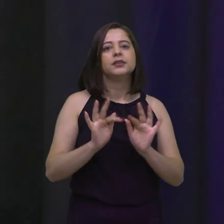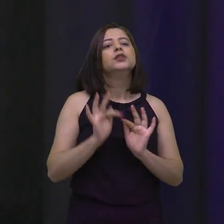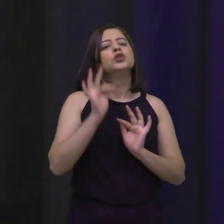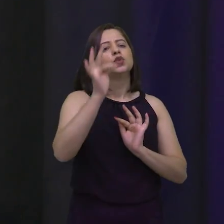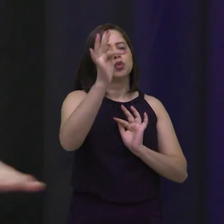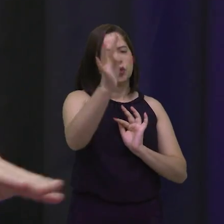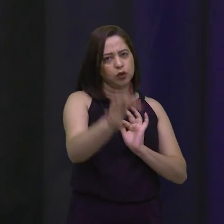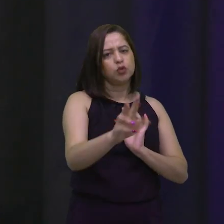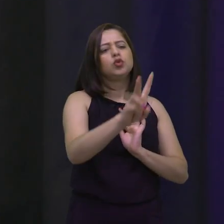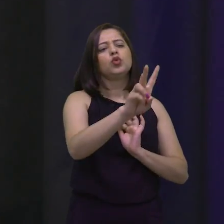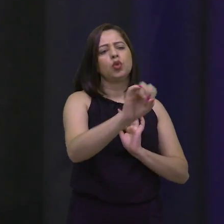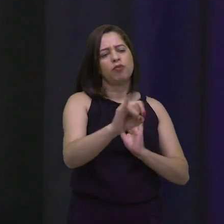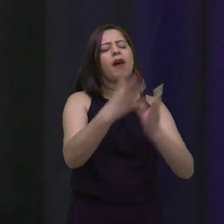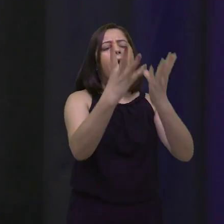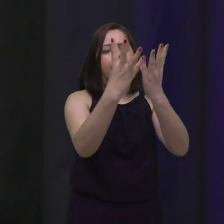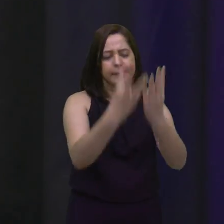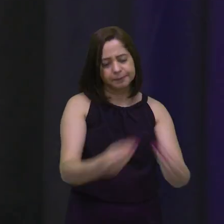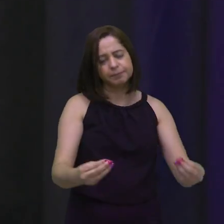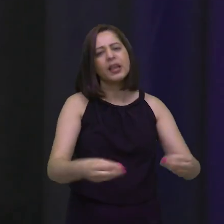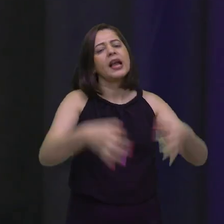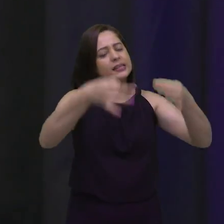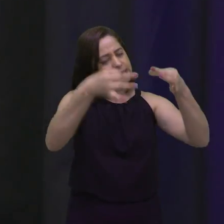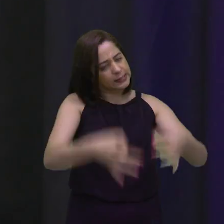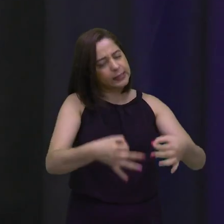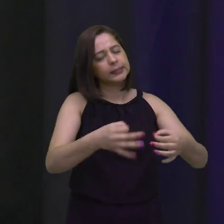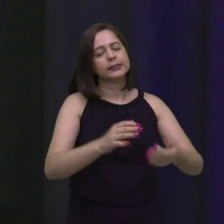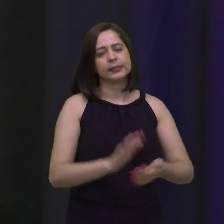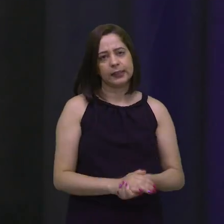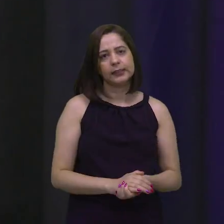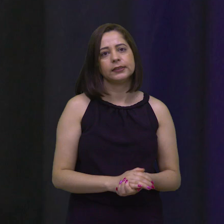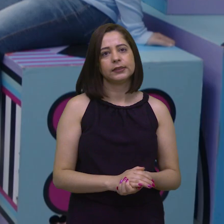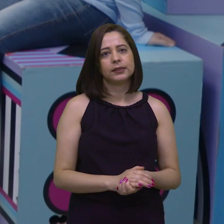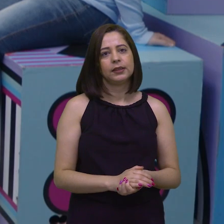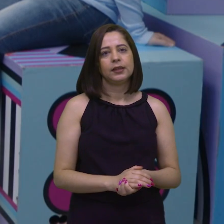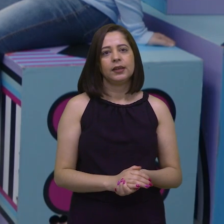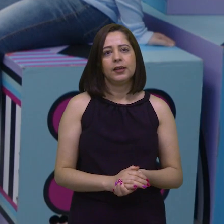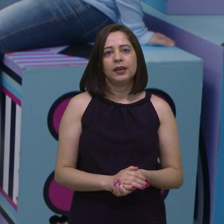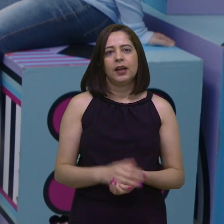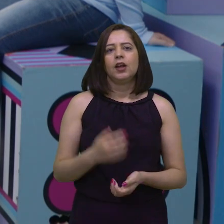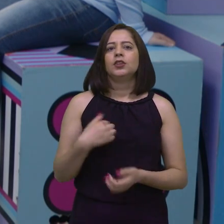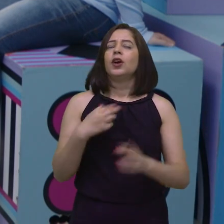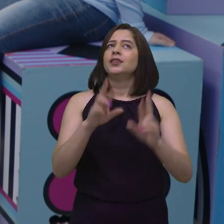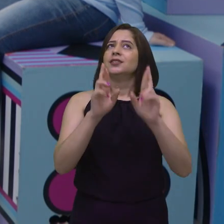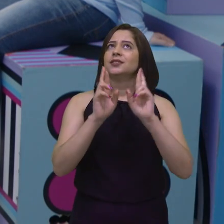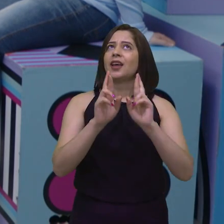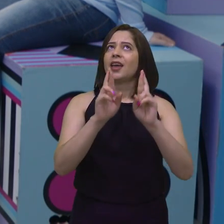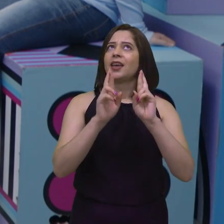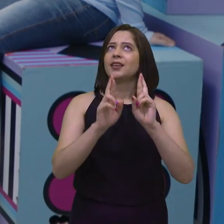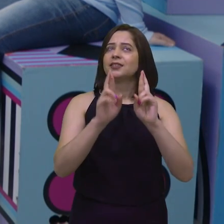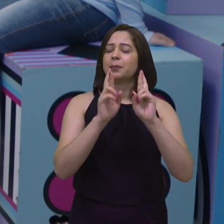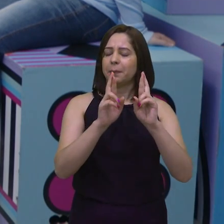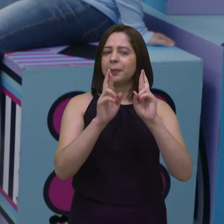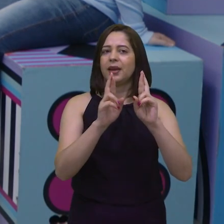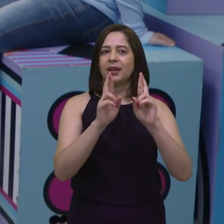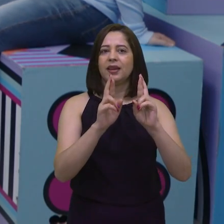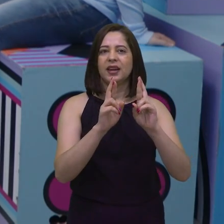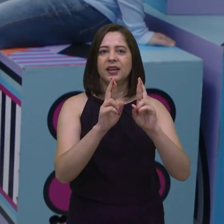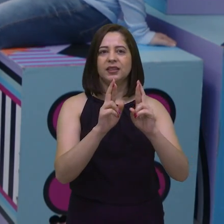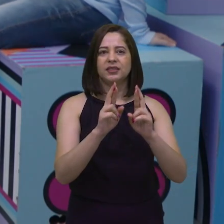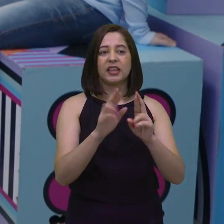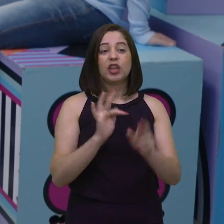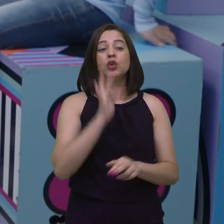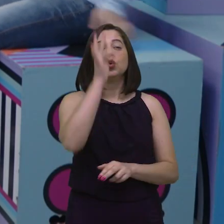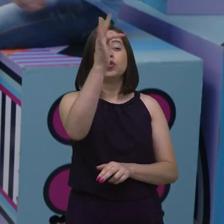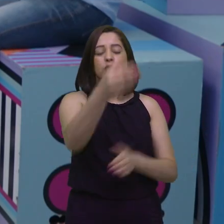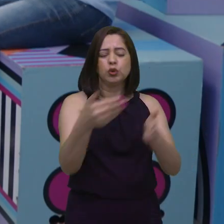longo prazo vai cessar com certeza absoluta. É esse a nossa grande torcida, né?